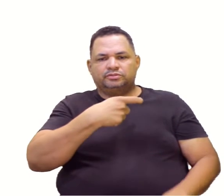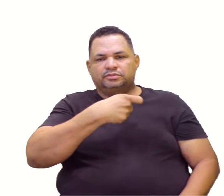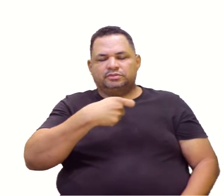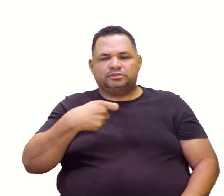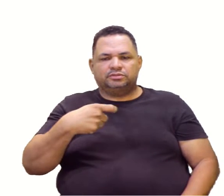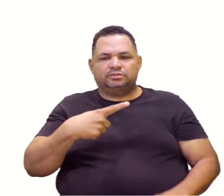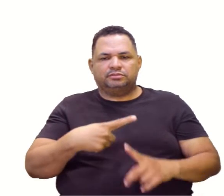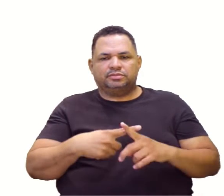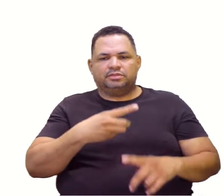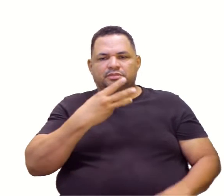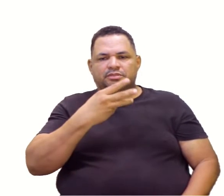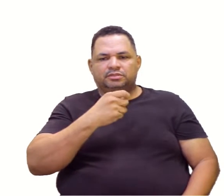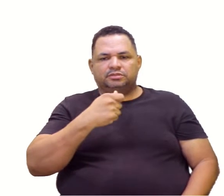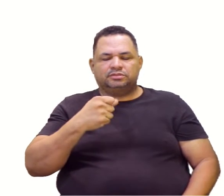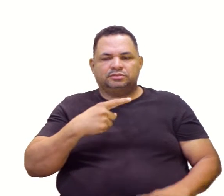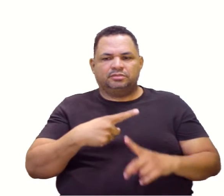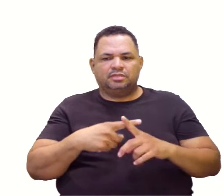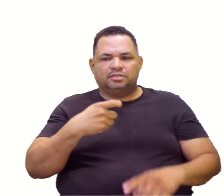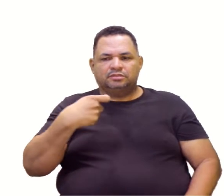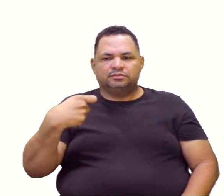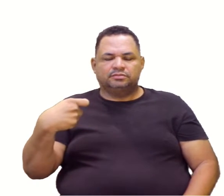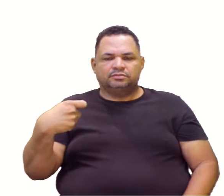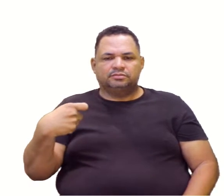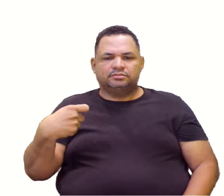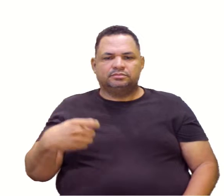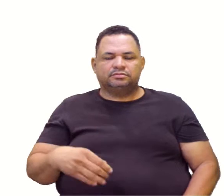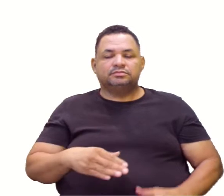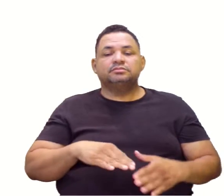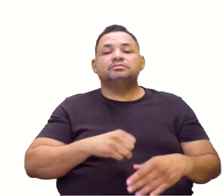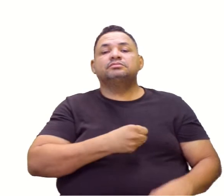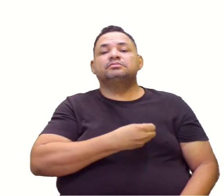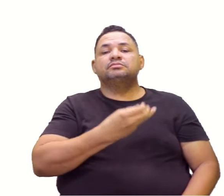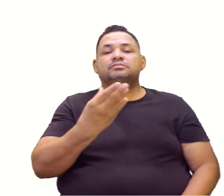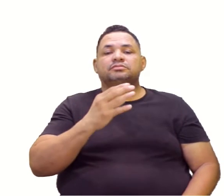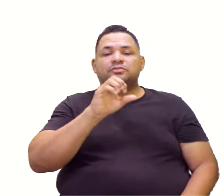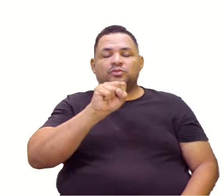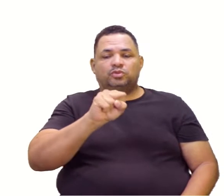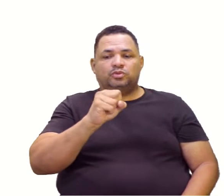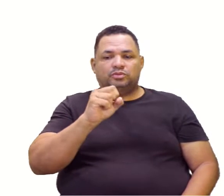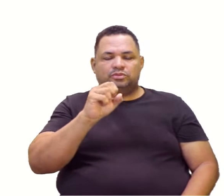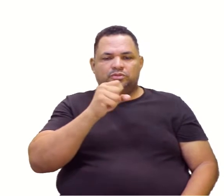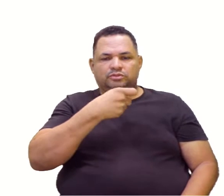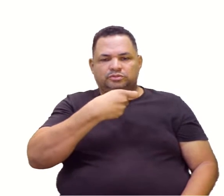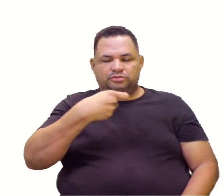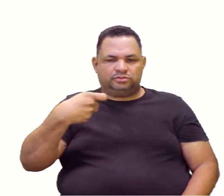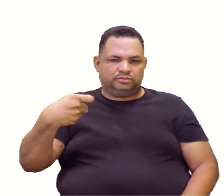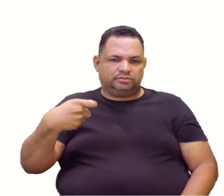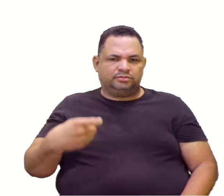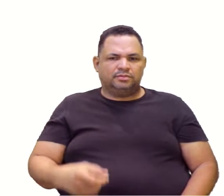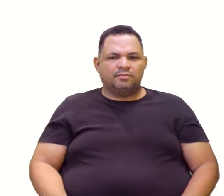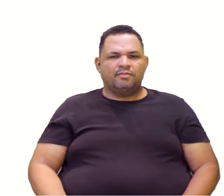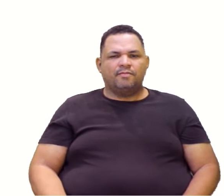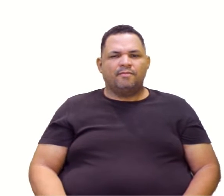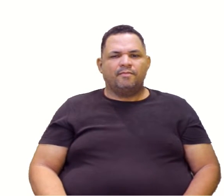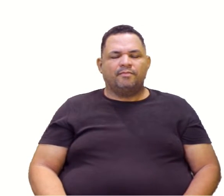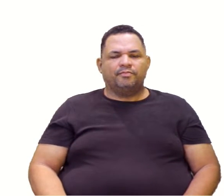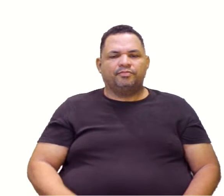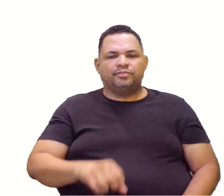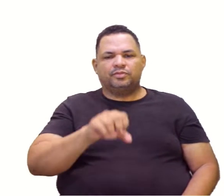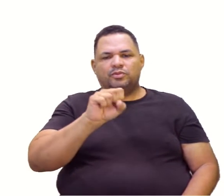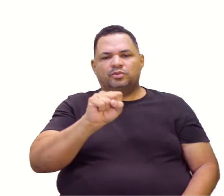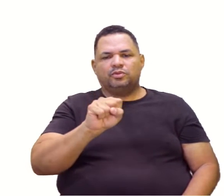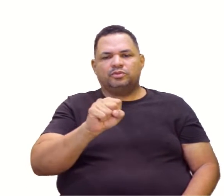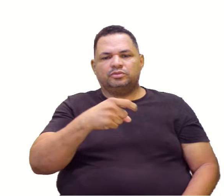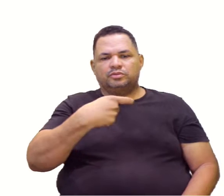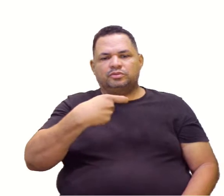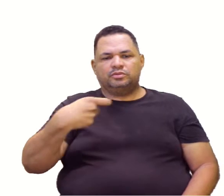mais 3x mais x. Ou seja, o perímetro são quantos x aí? 8x. 8x, 6, 7, 8.